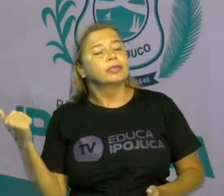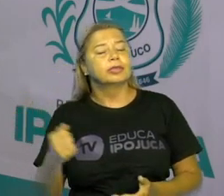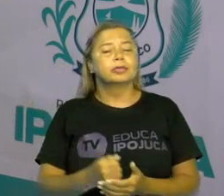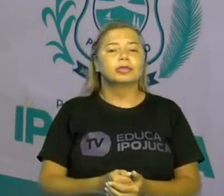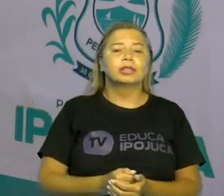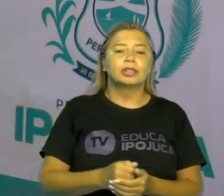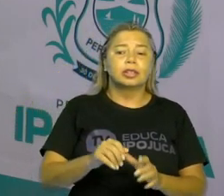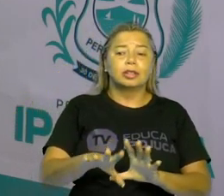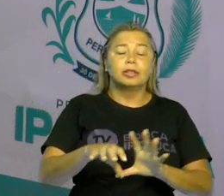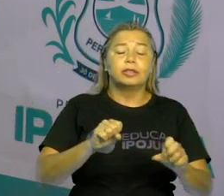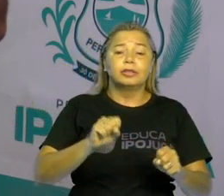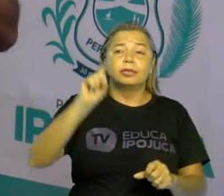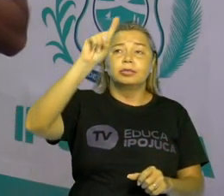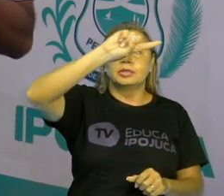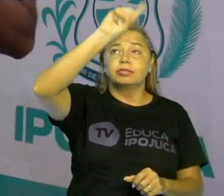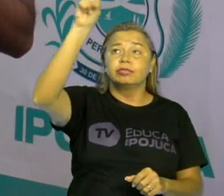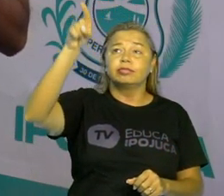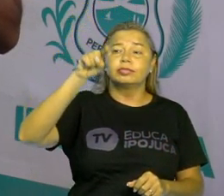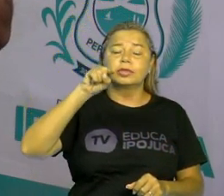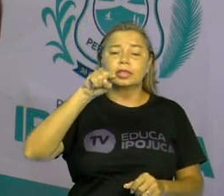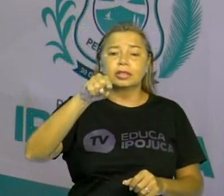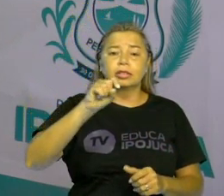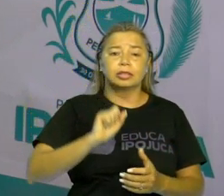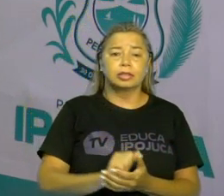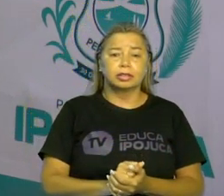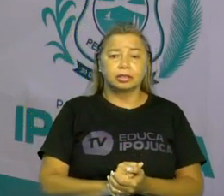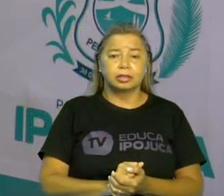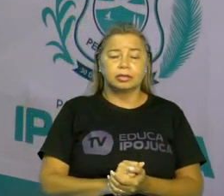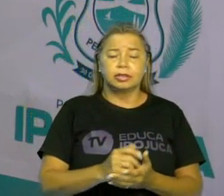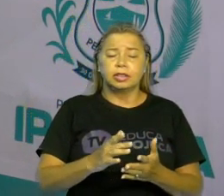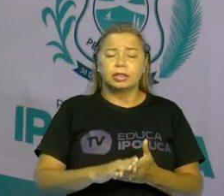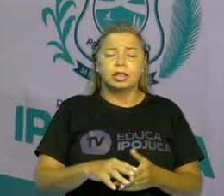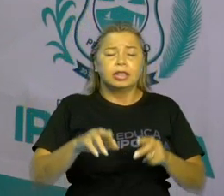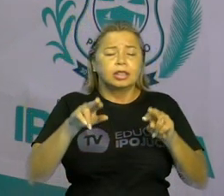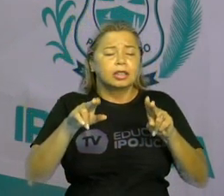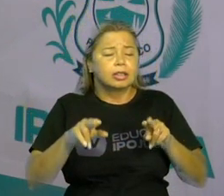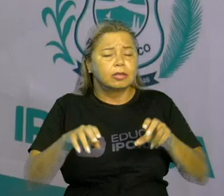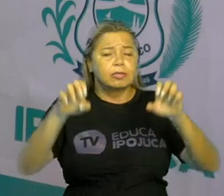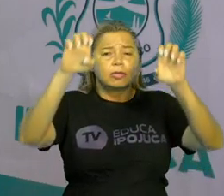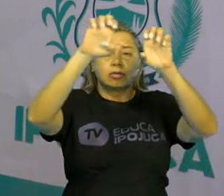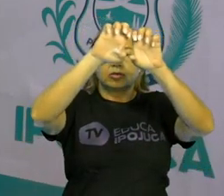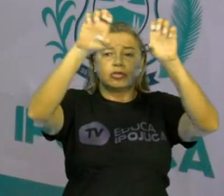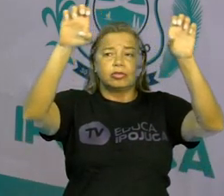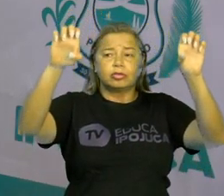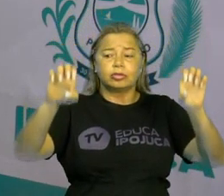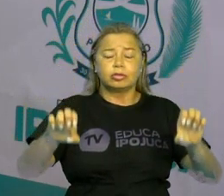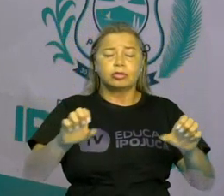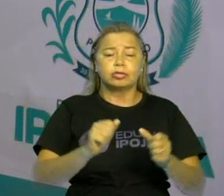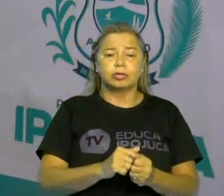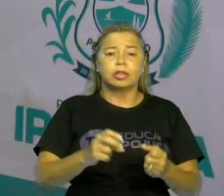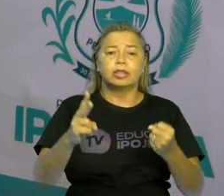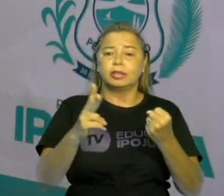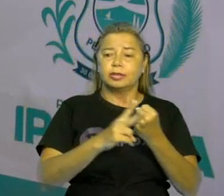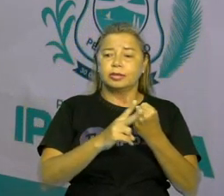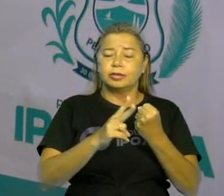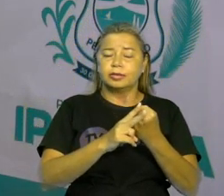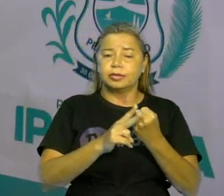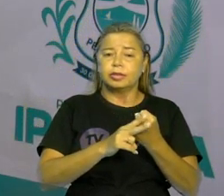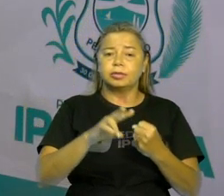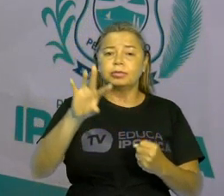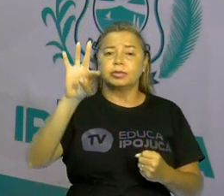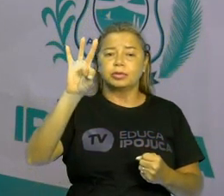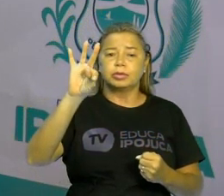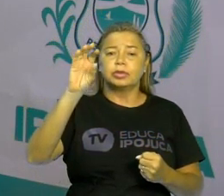interrogativa, que também segue a mesma estrutura do verbo to be, o velho amigo de vocês, o